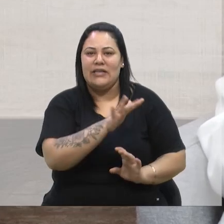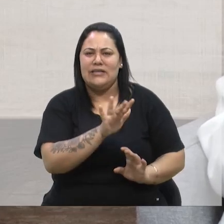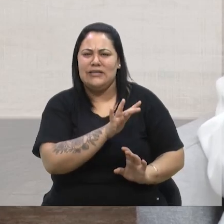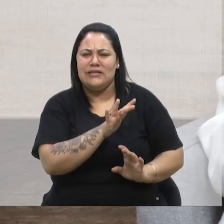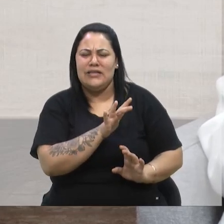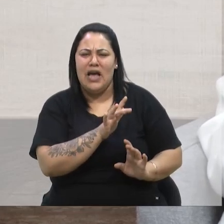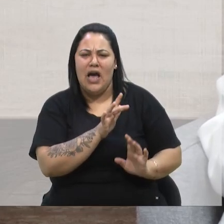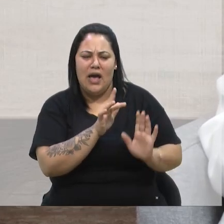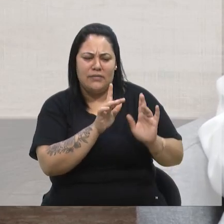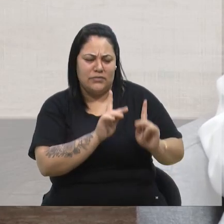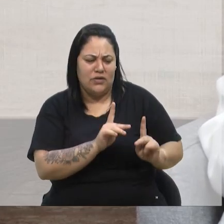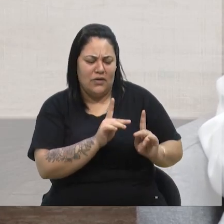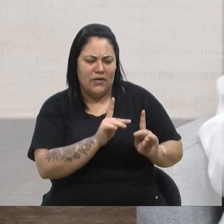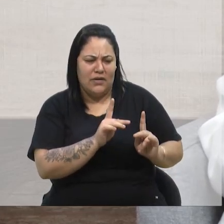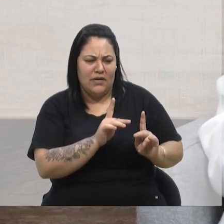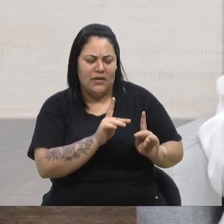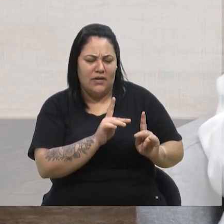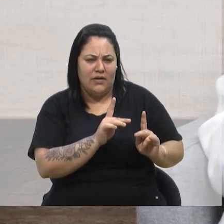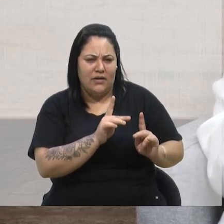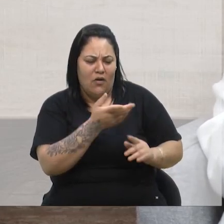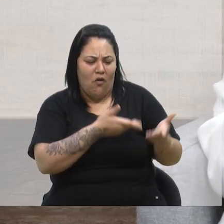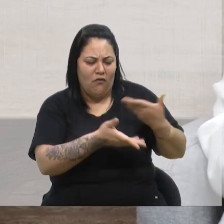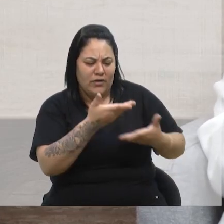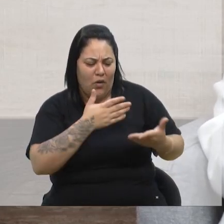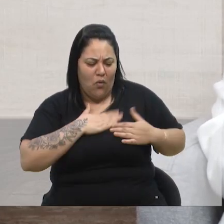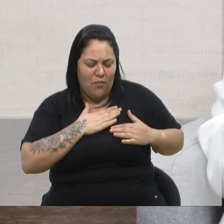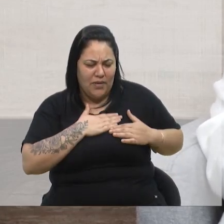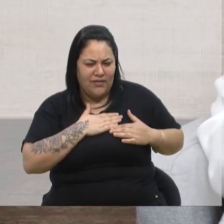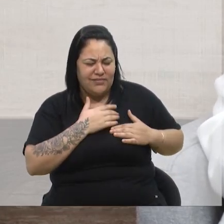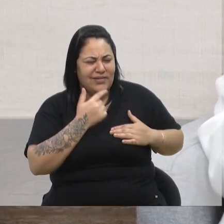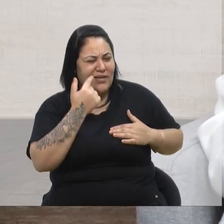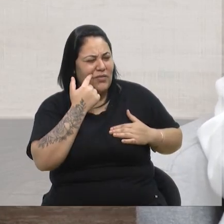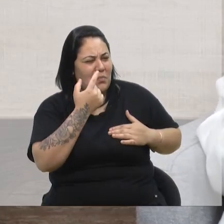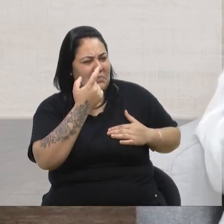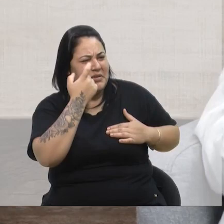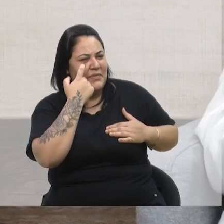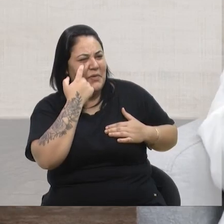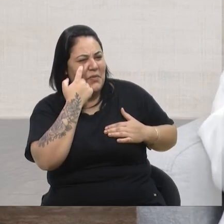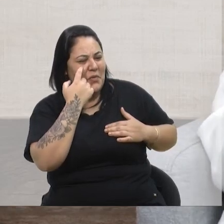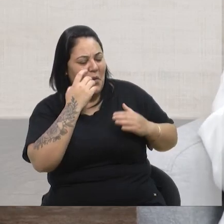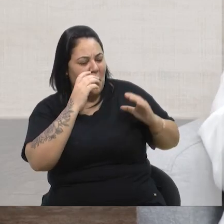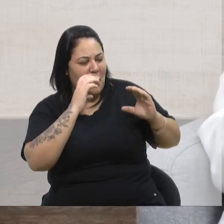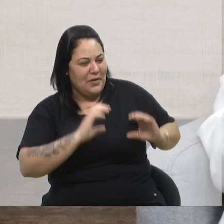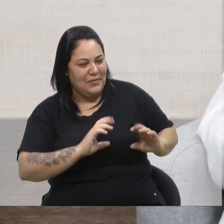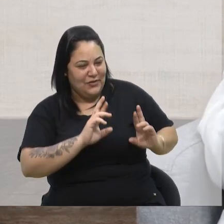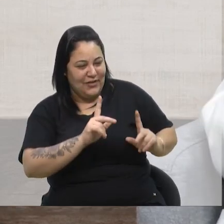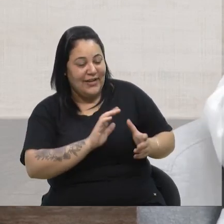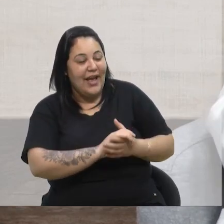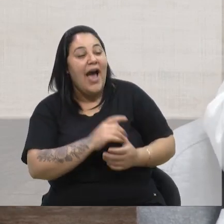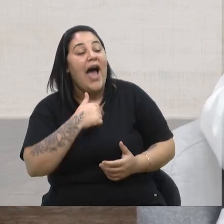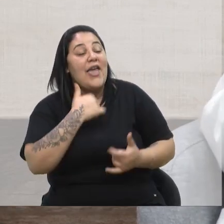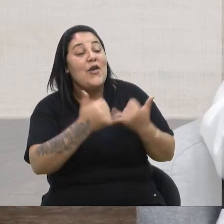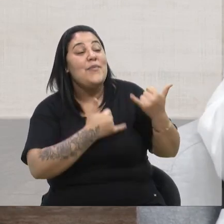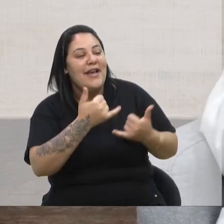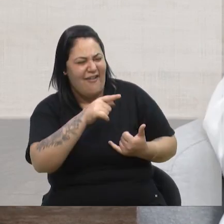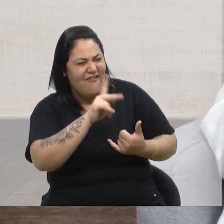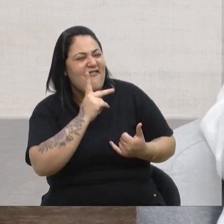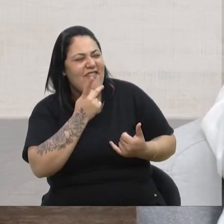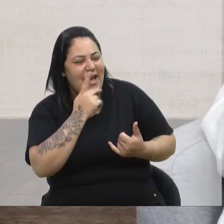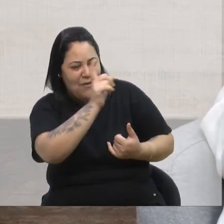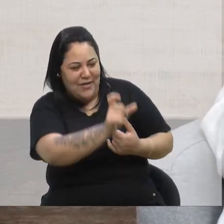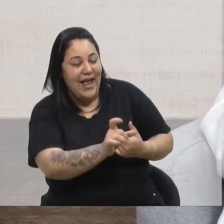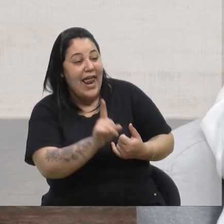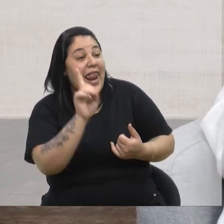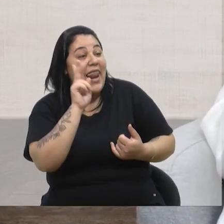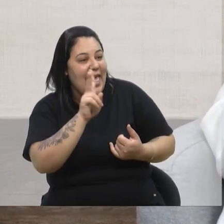apresentavam determinado comportamento, né, disfuncional. E aí eu brincava, dizia, lembra aquela roupinha que tu usava quando